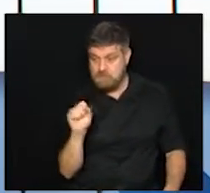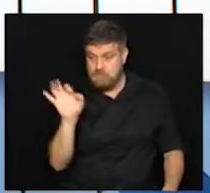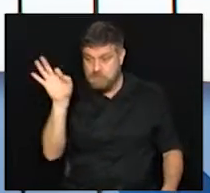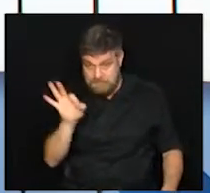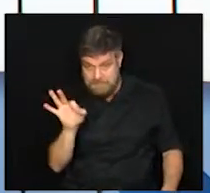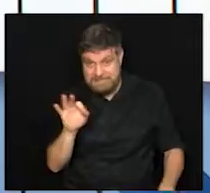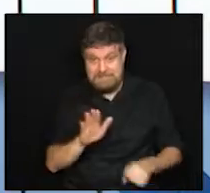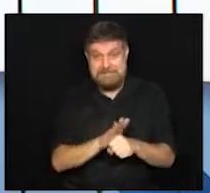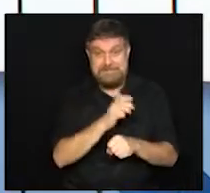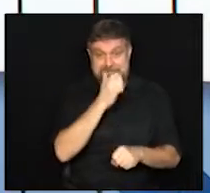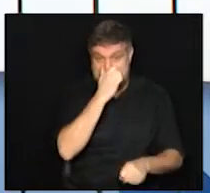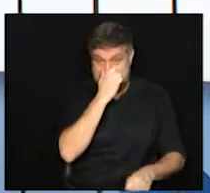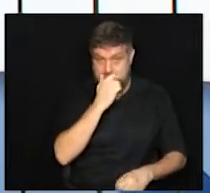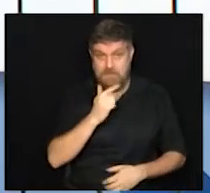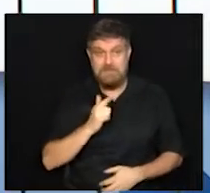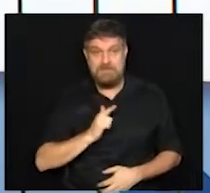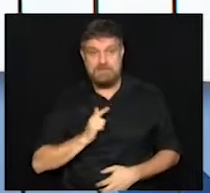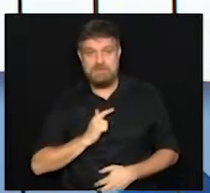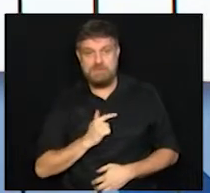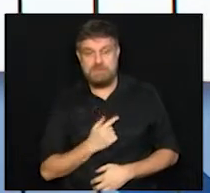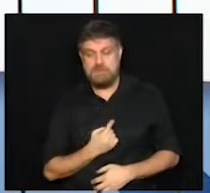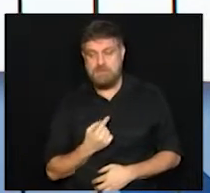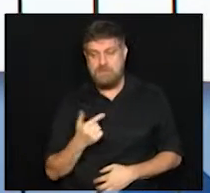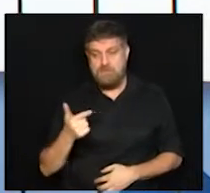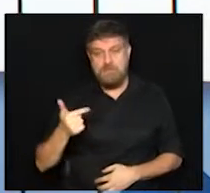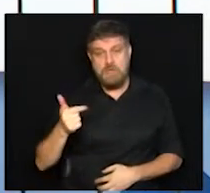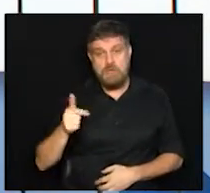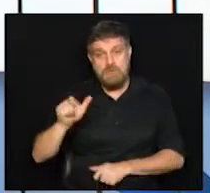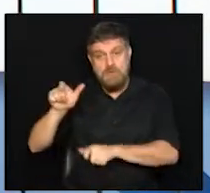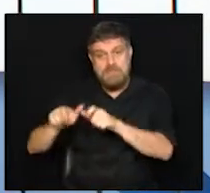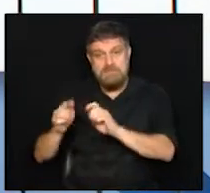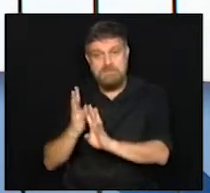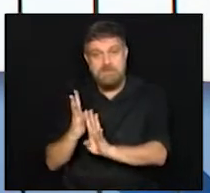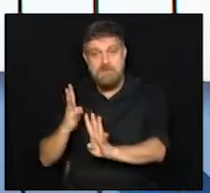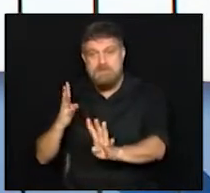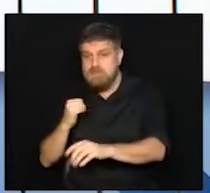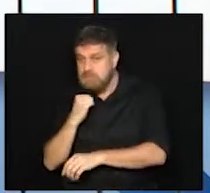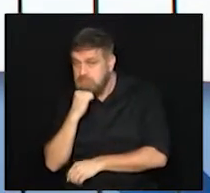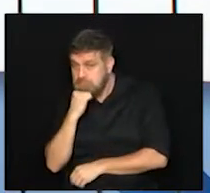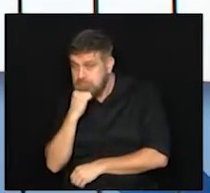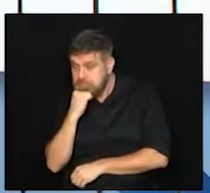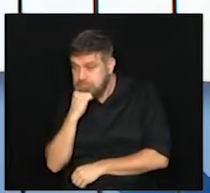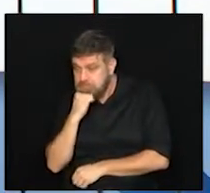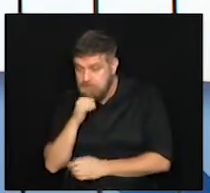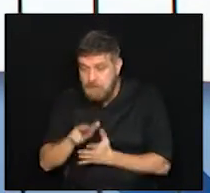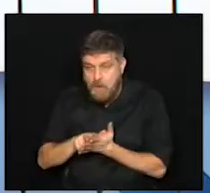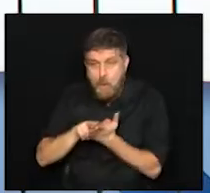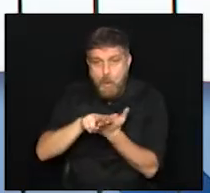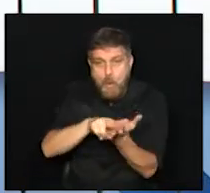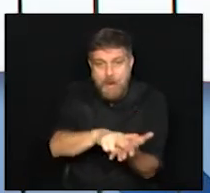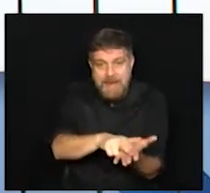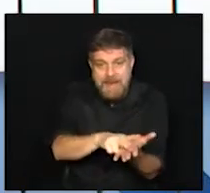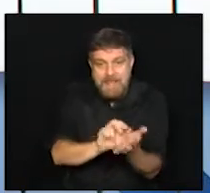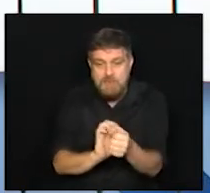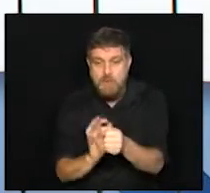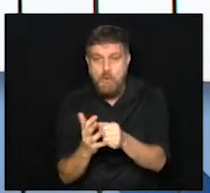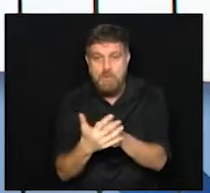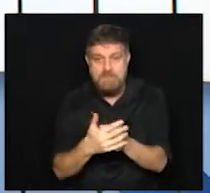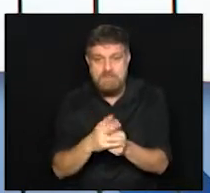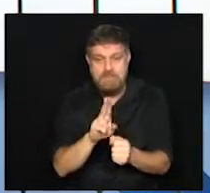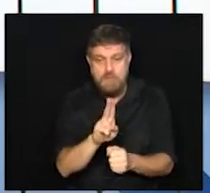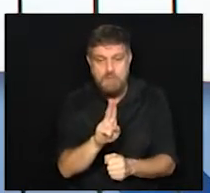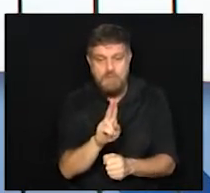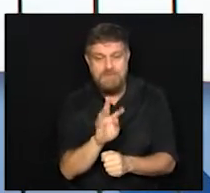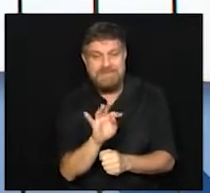91,18%. E haviam 12 pacientes à espera por um leito de UTI Covid. E nós